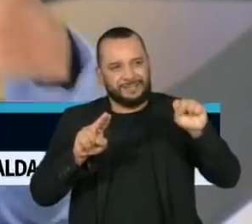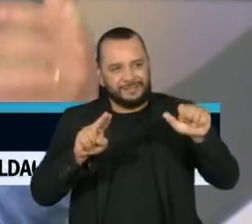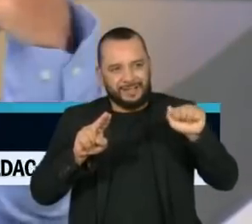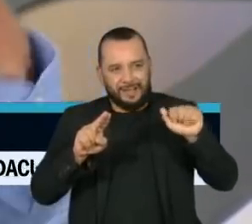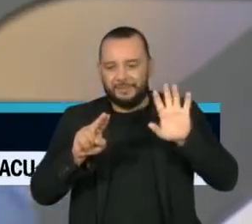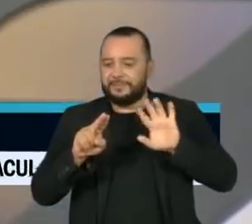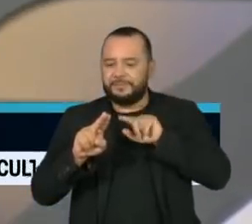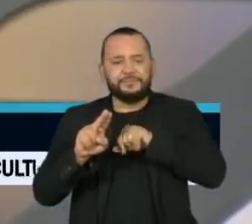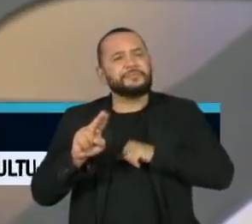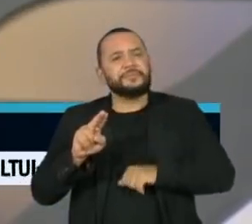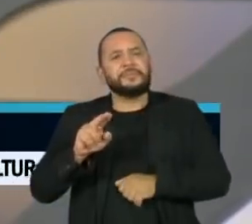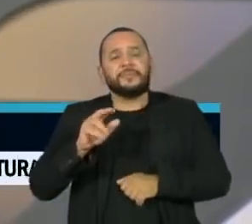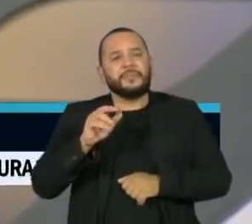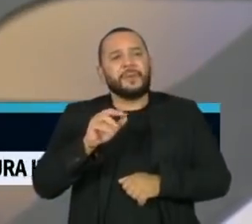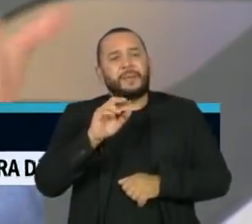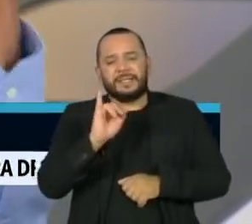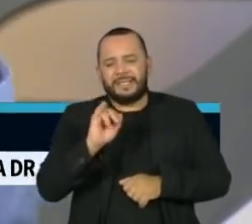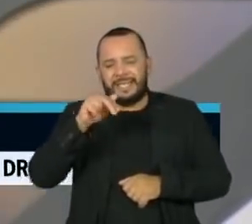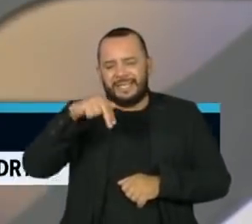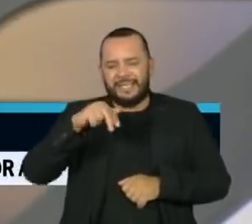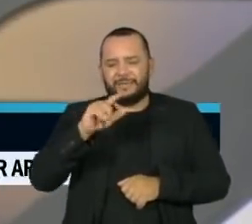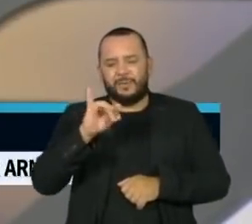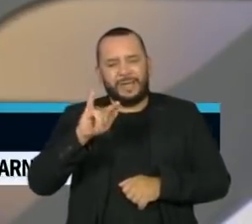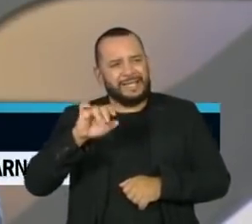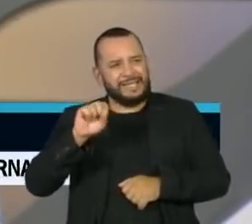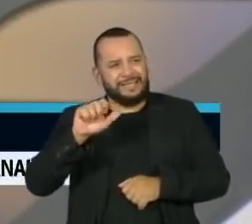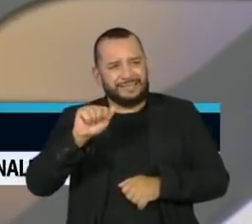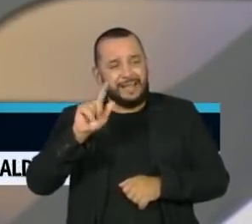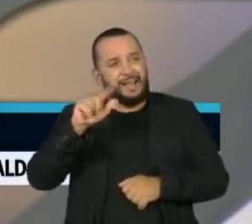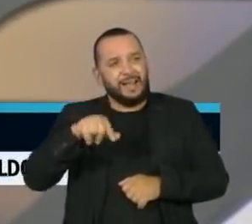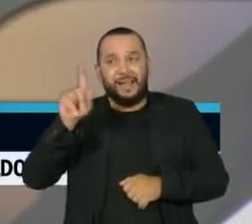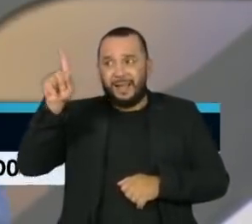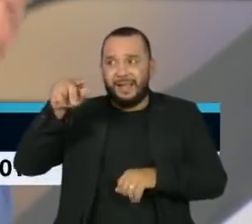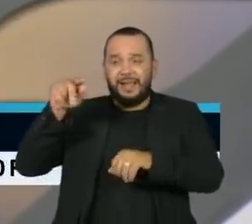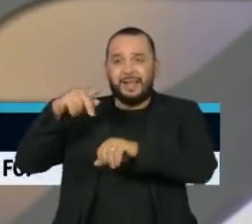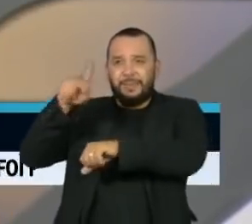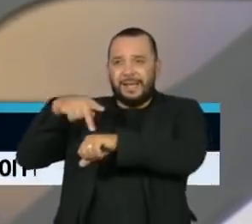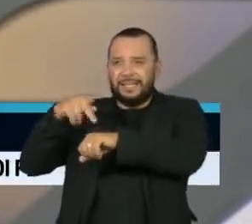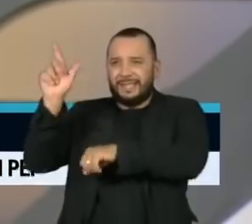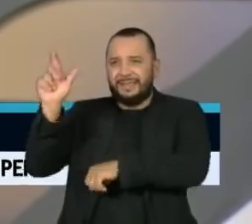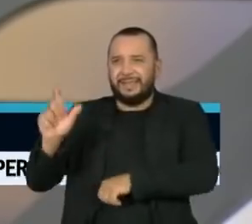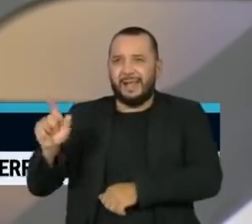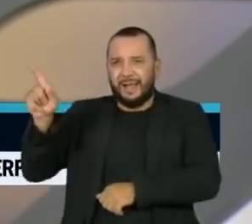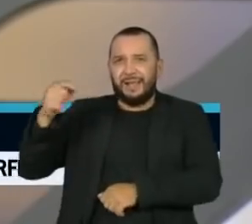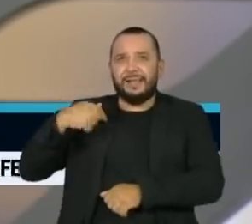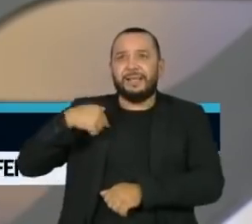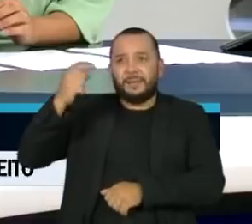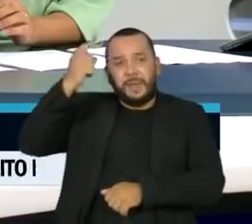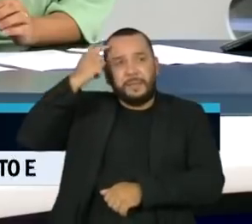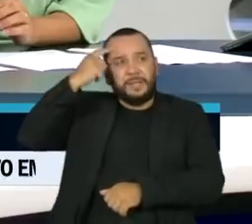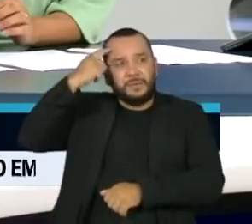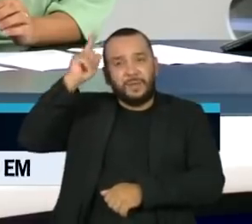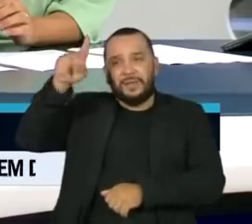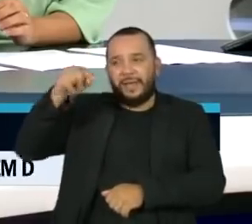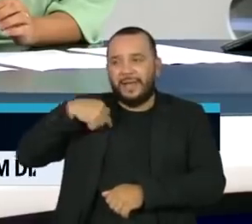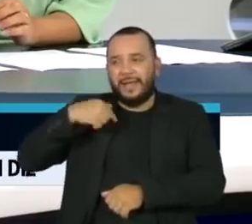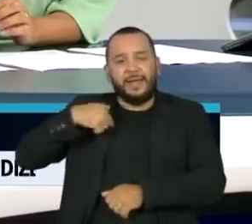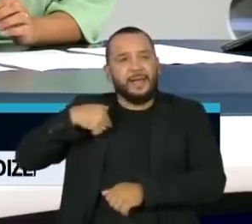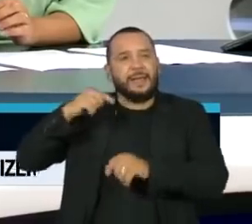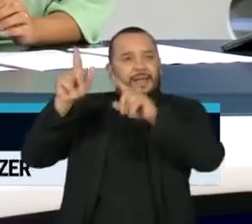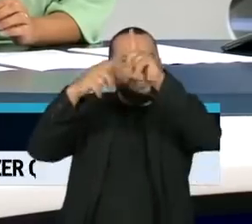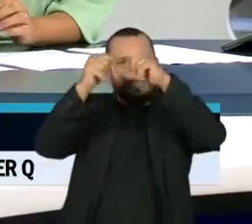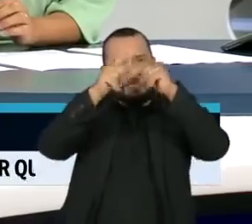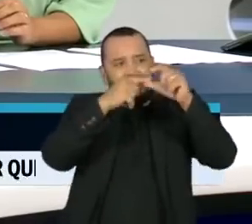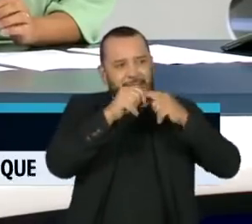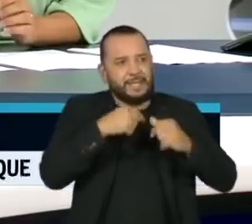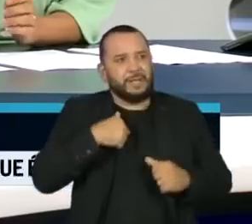não sei se as pessoas sabem, influenza veio da Idade Média, da Itália, que se achava que a doença era a influenza das estrelas, né? E corona,